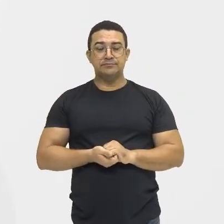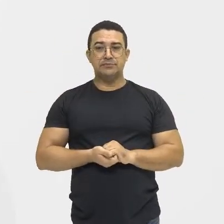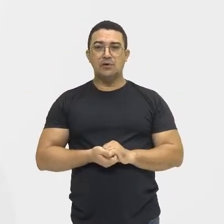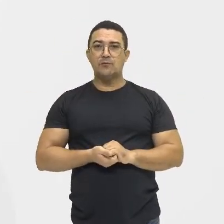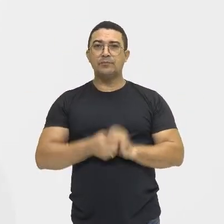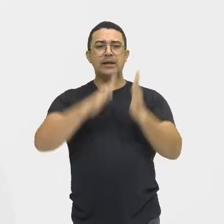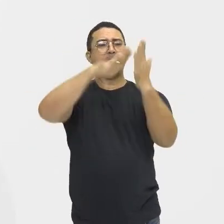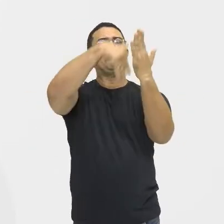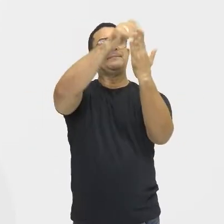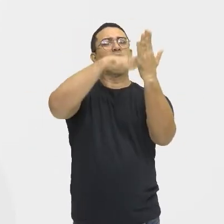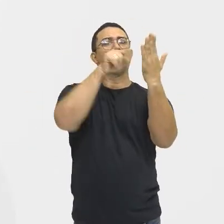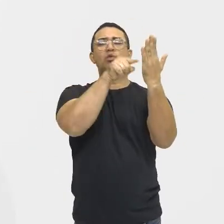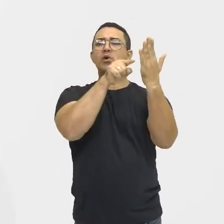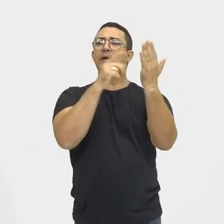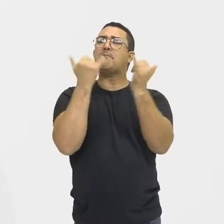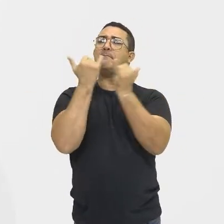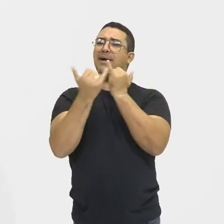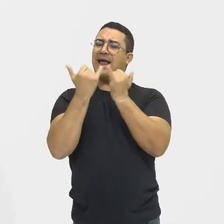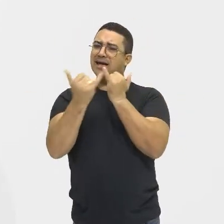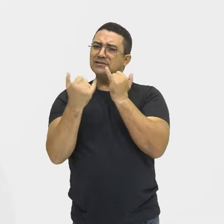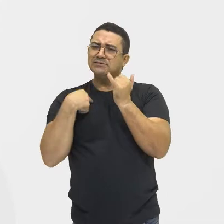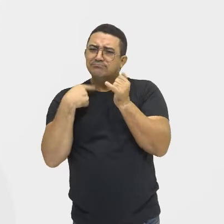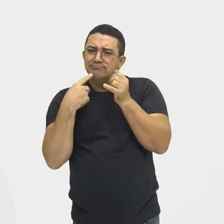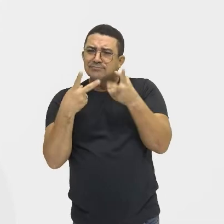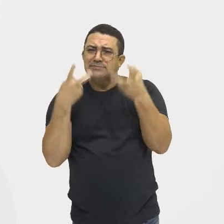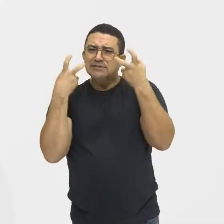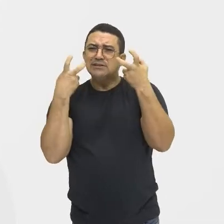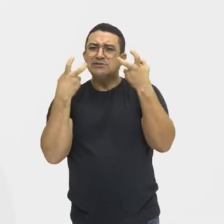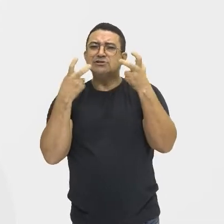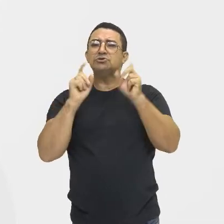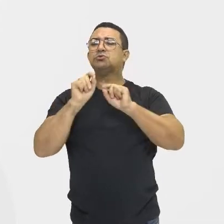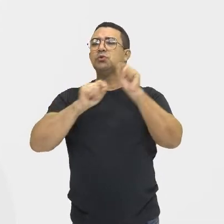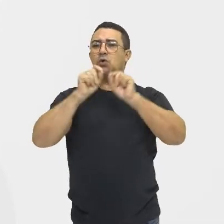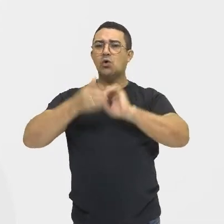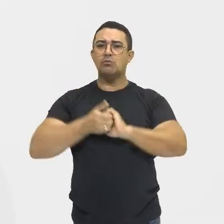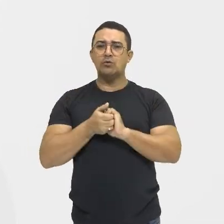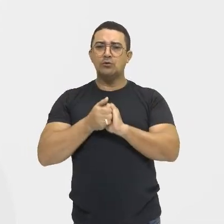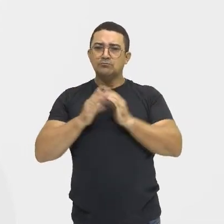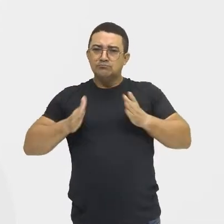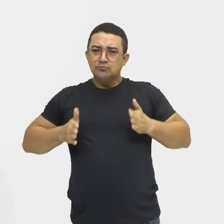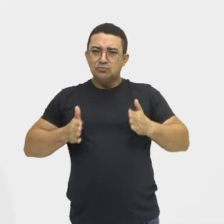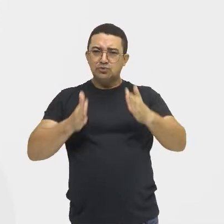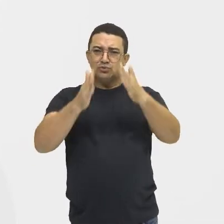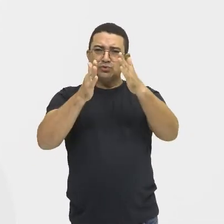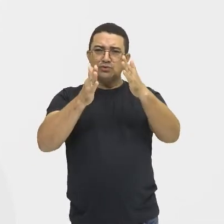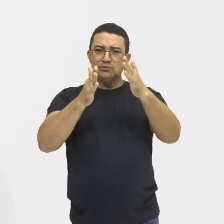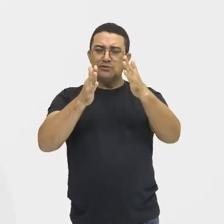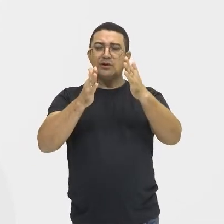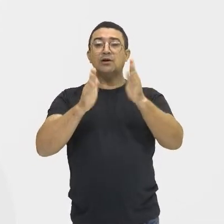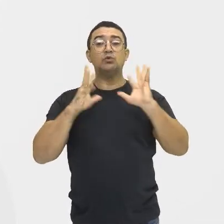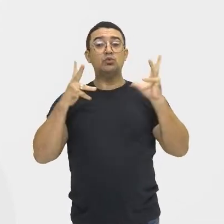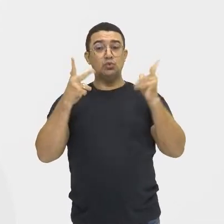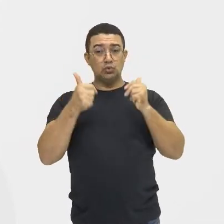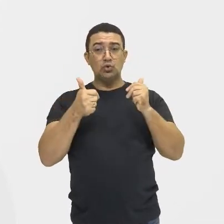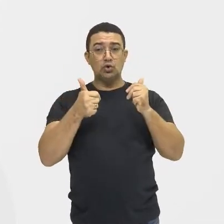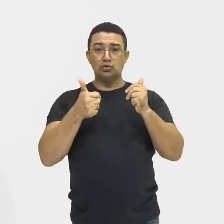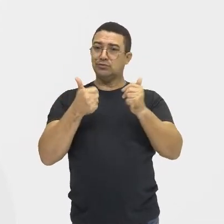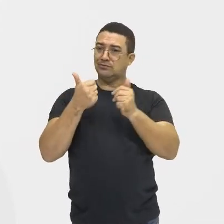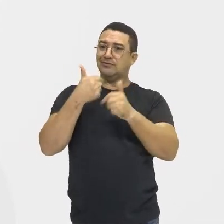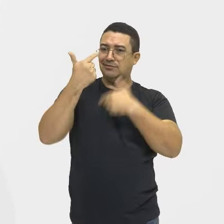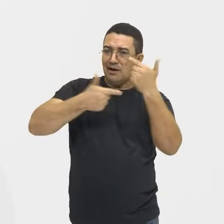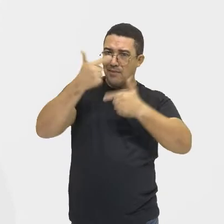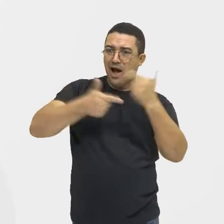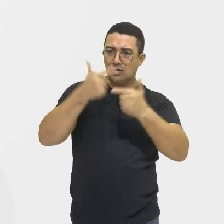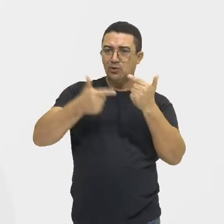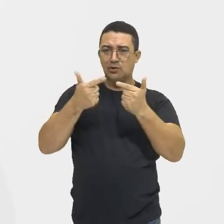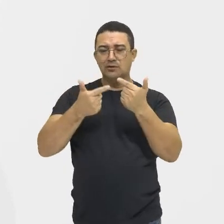trazia como se fosse uma sensação em diagonal, uma perspectiva em diagonal? Toda obra barroca, se você